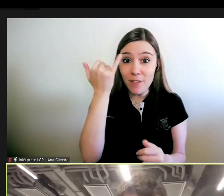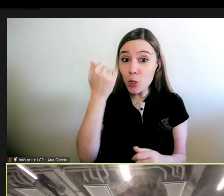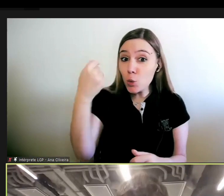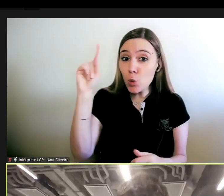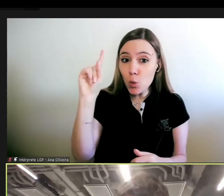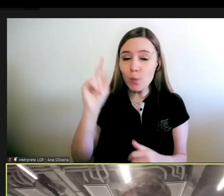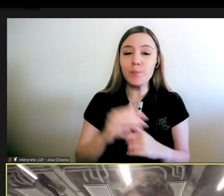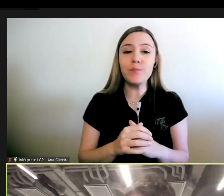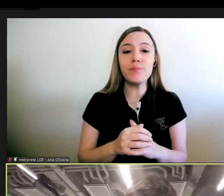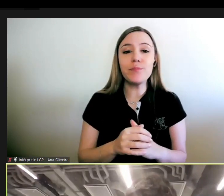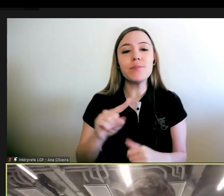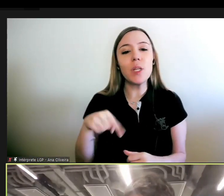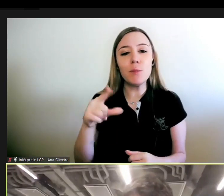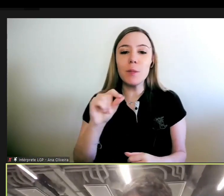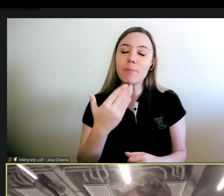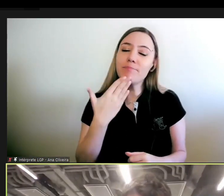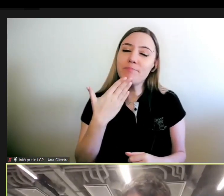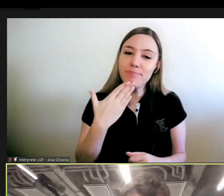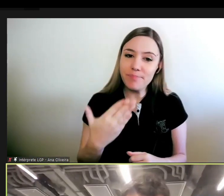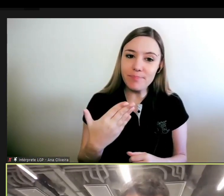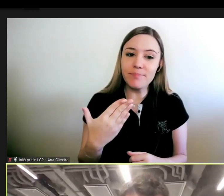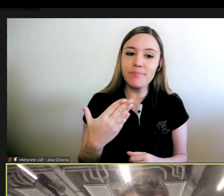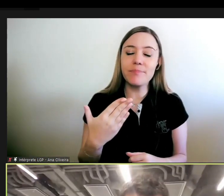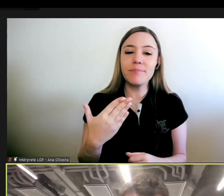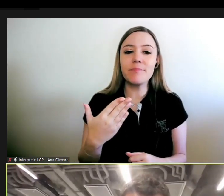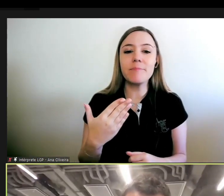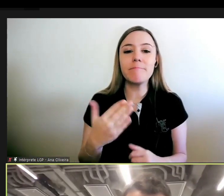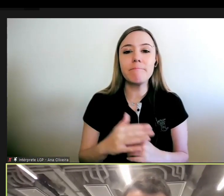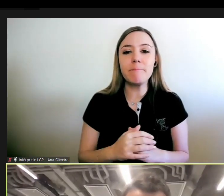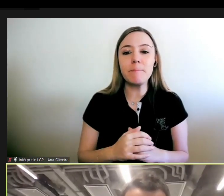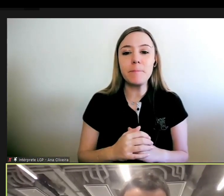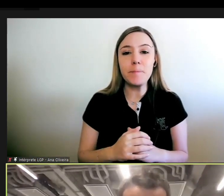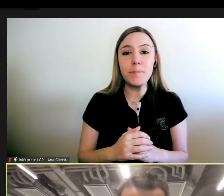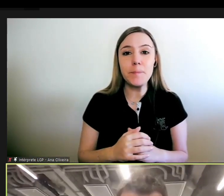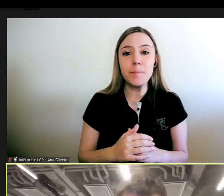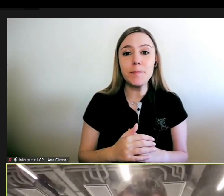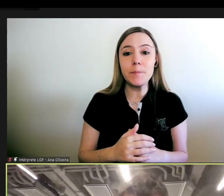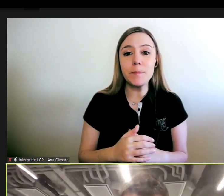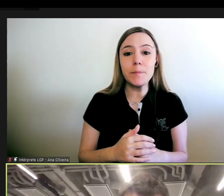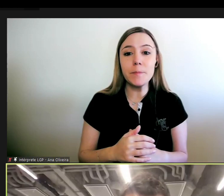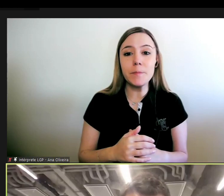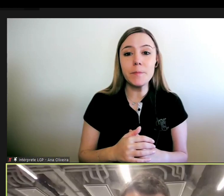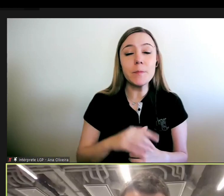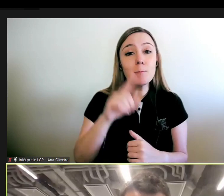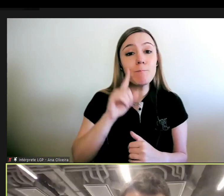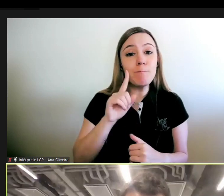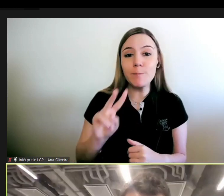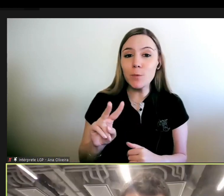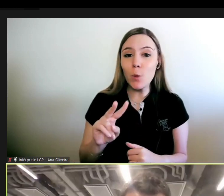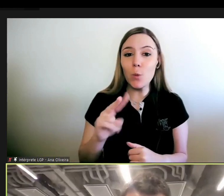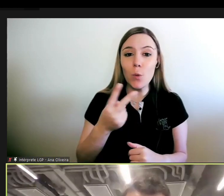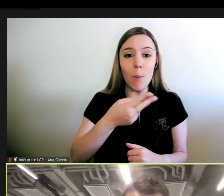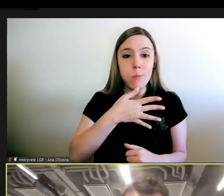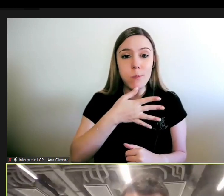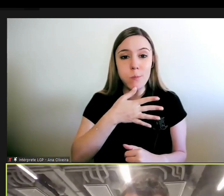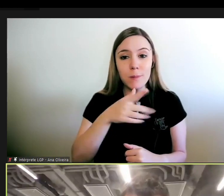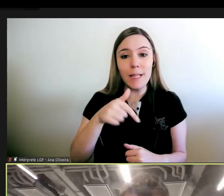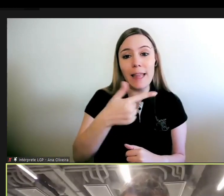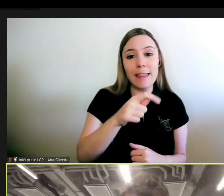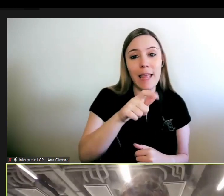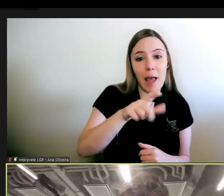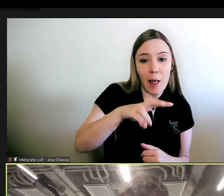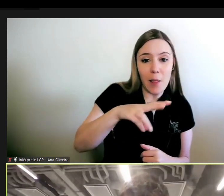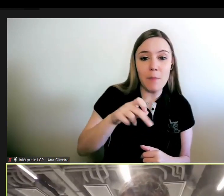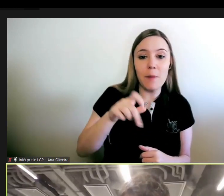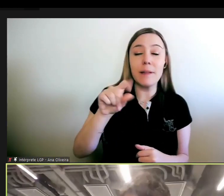Eu, entretanto, agradecer muito também às duas membros deste painel, à Telma Correia e à Alice